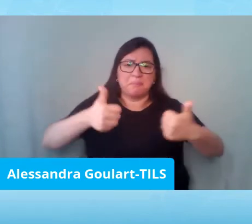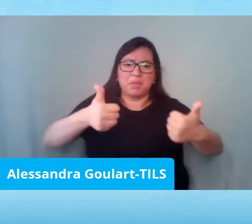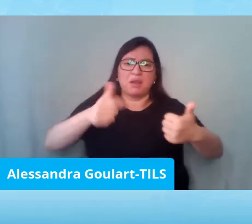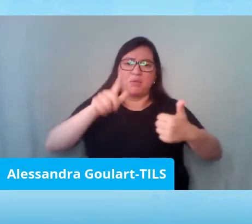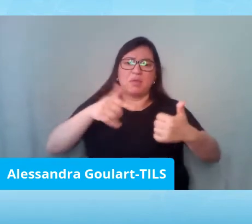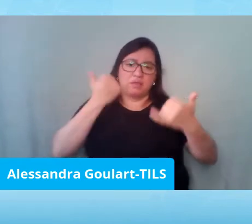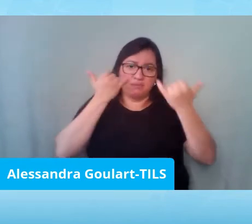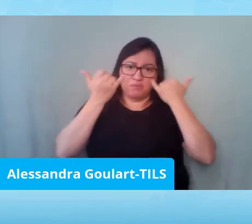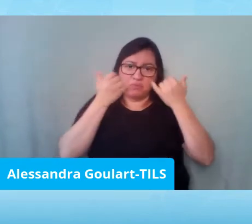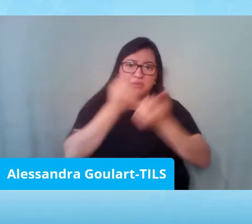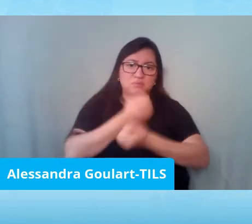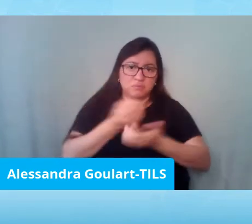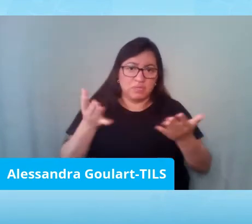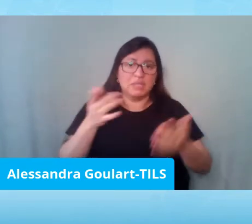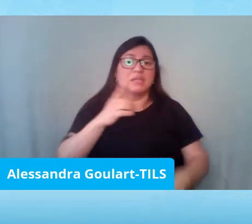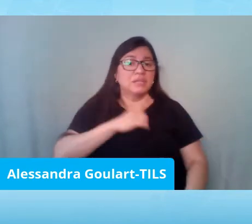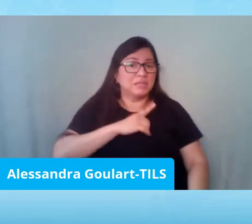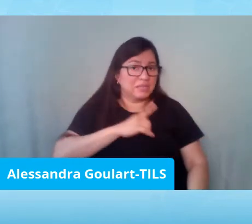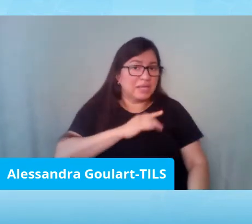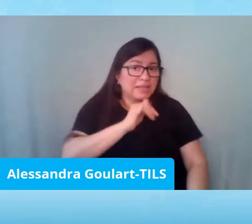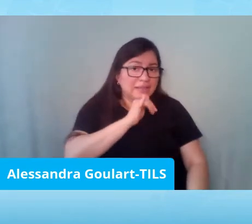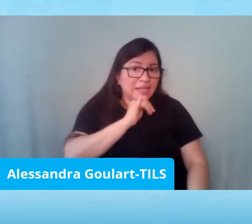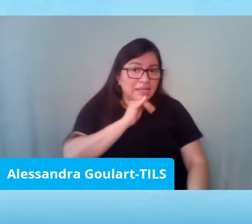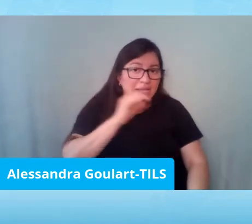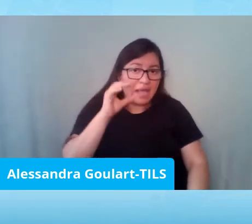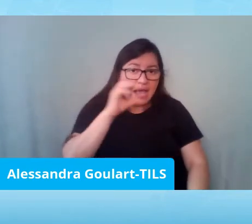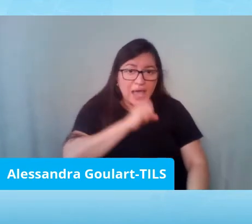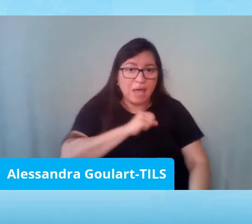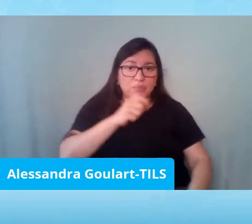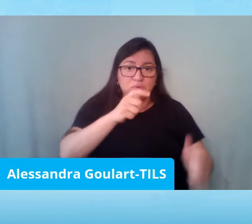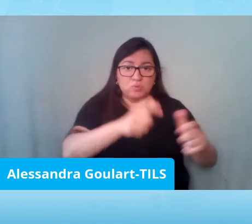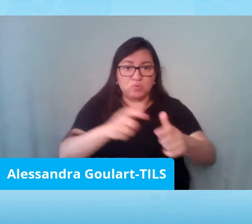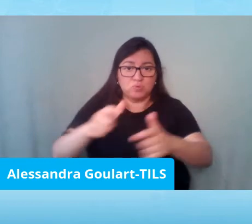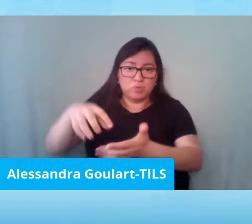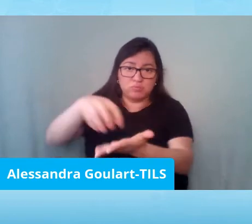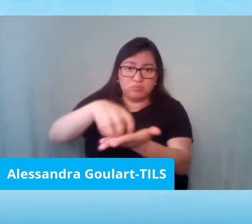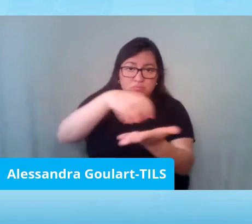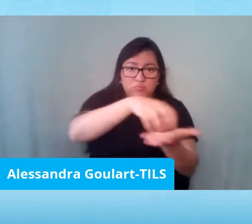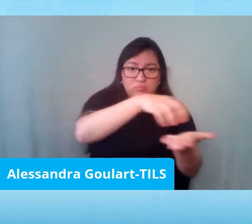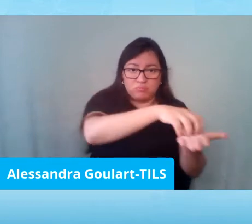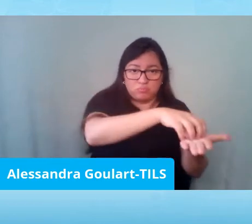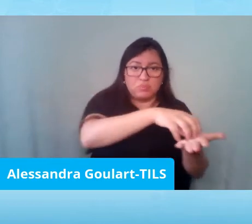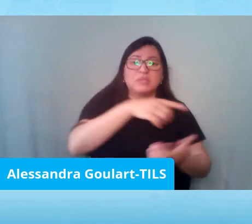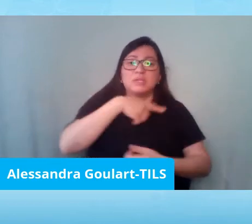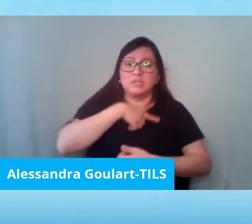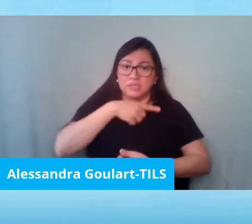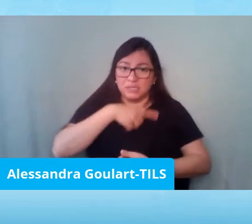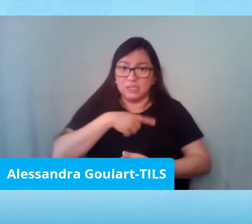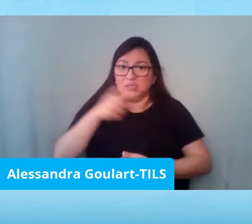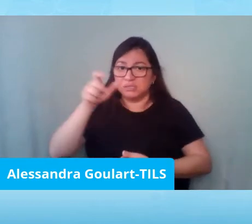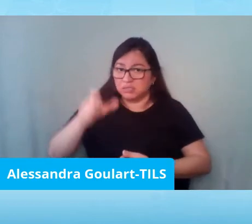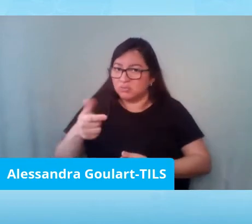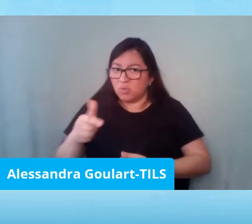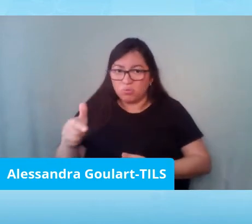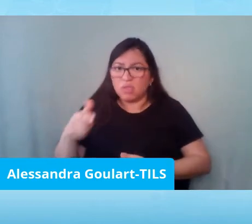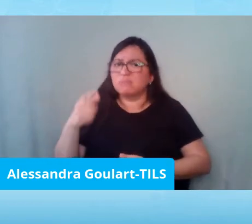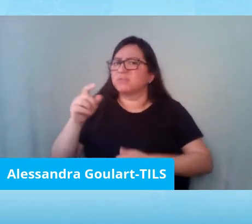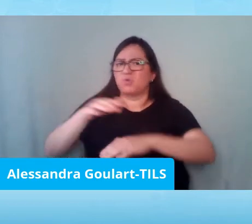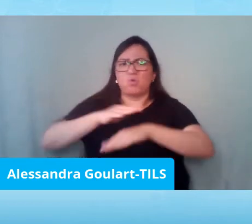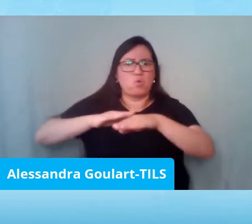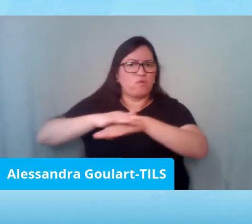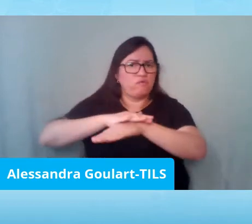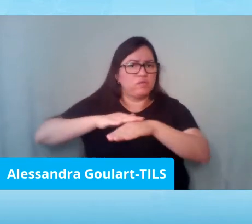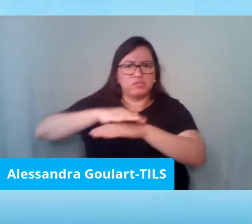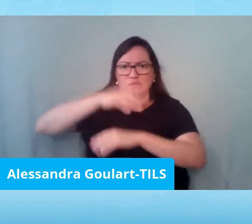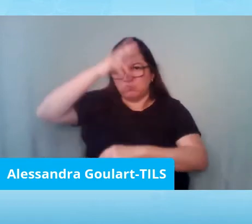existe teste rápido de gravidez nas unidades, né? Se não tem, tem que falar com o gestor municipal, que está